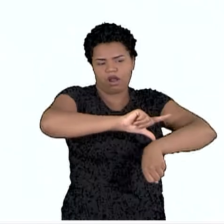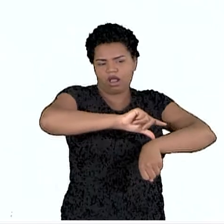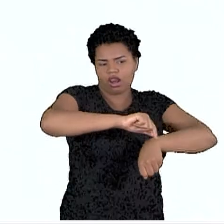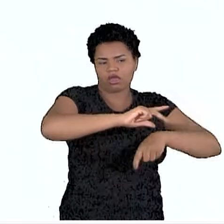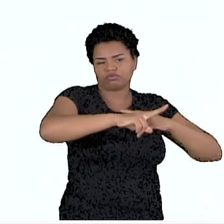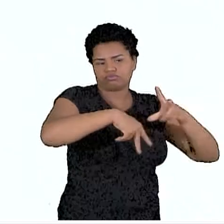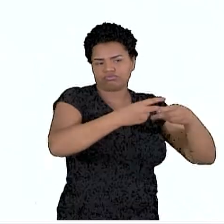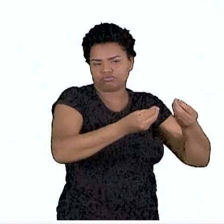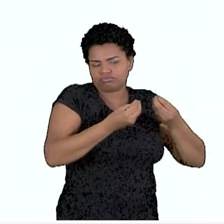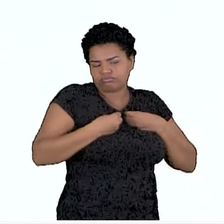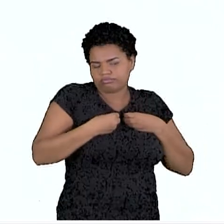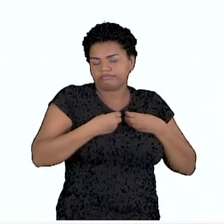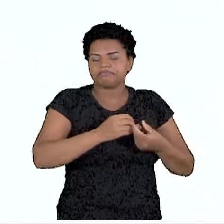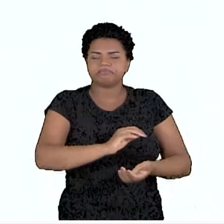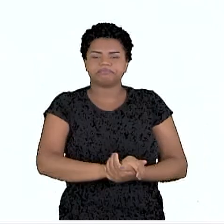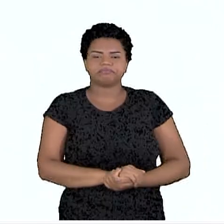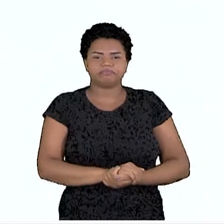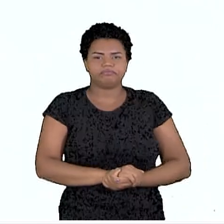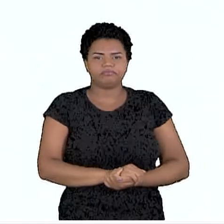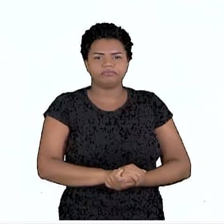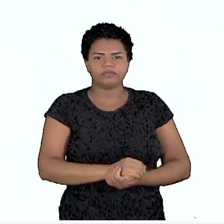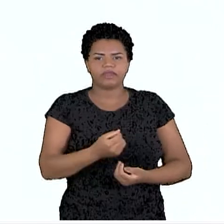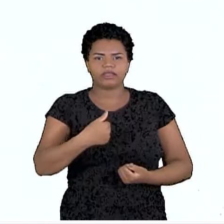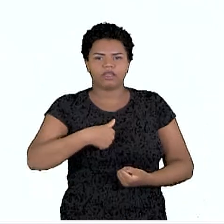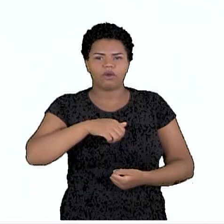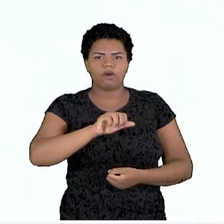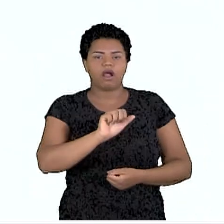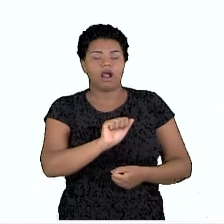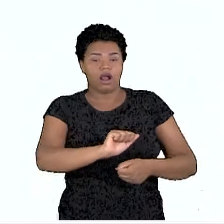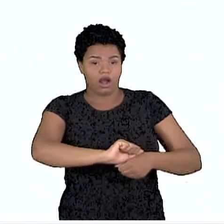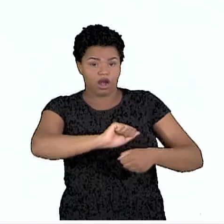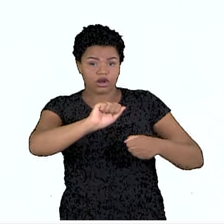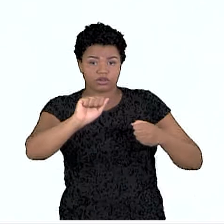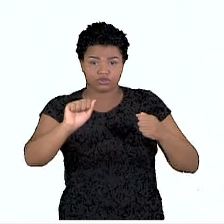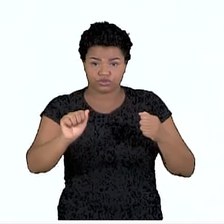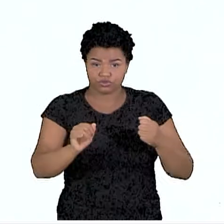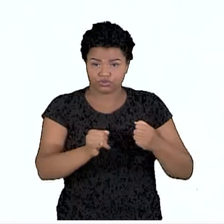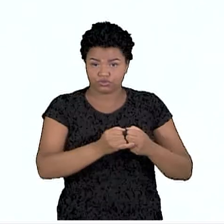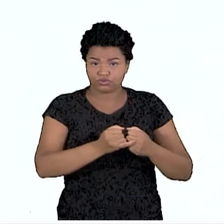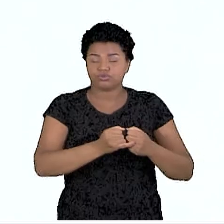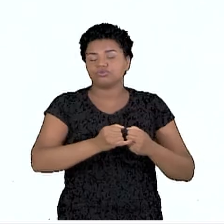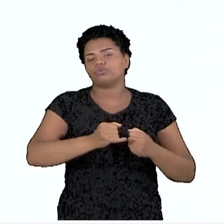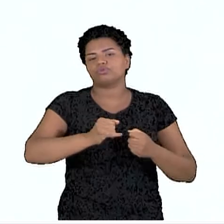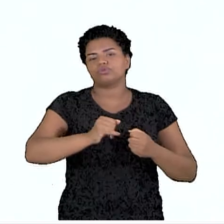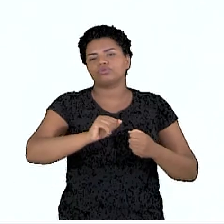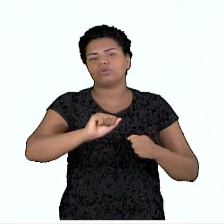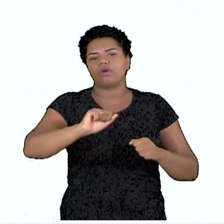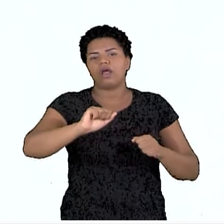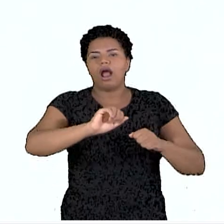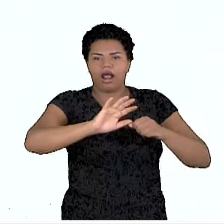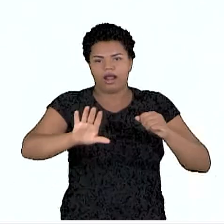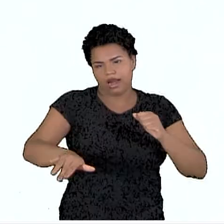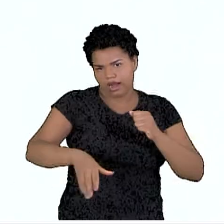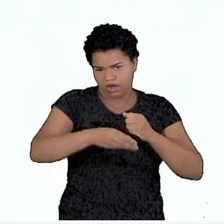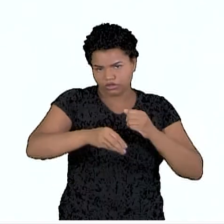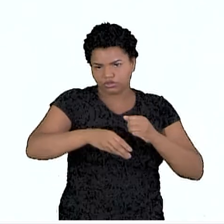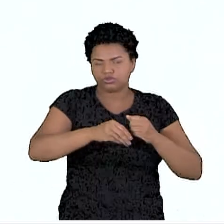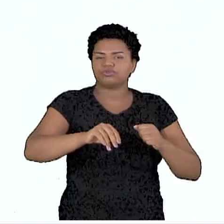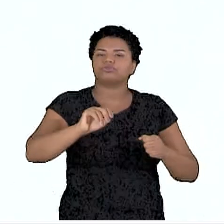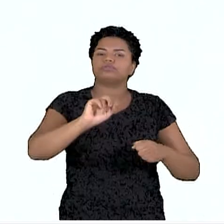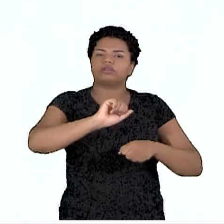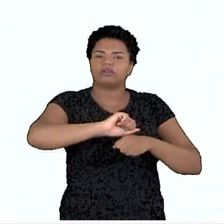adjunto adverbial antecipado ou intercalado. Os políticos, muitas